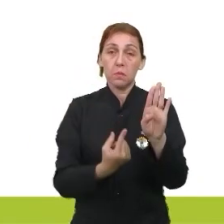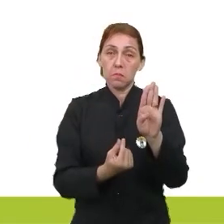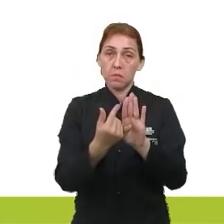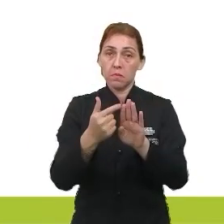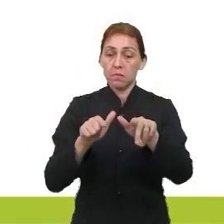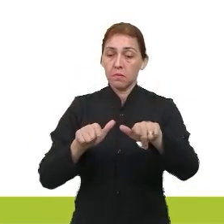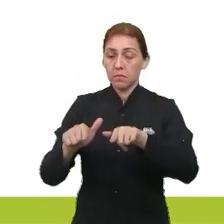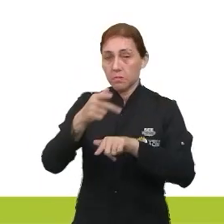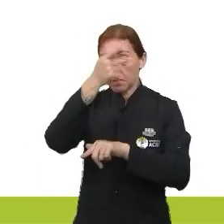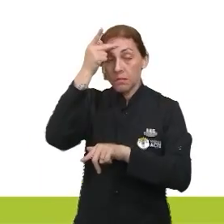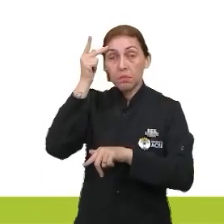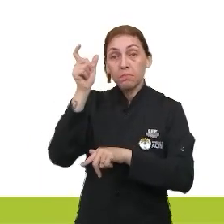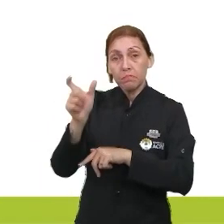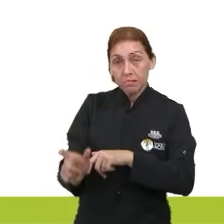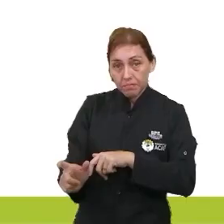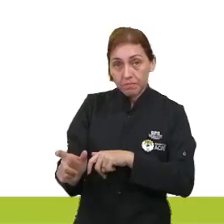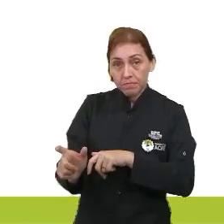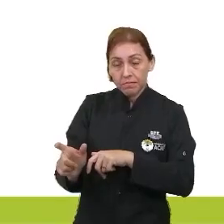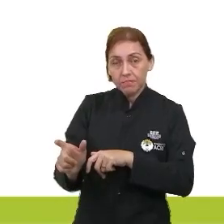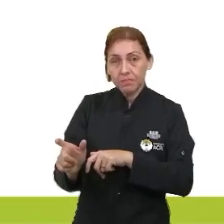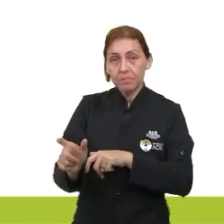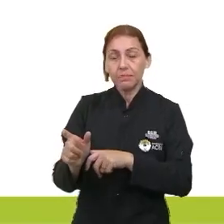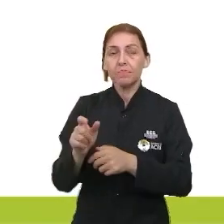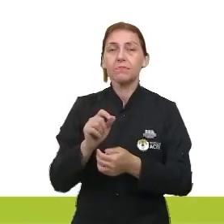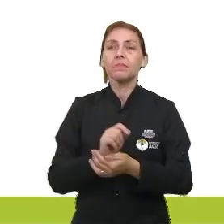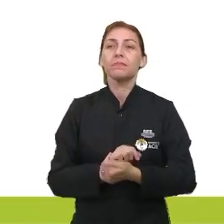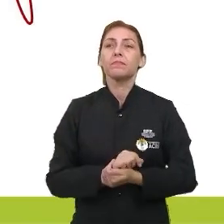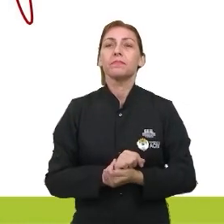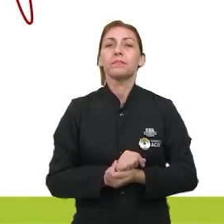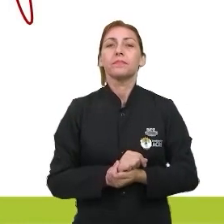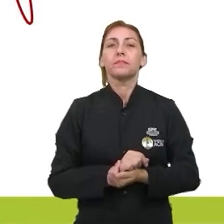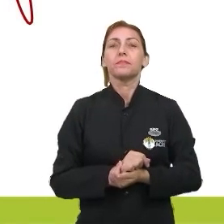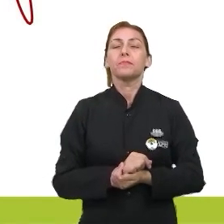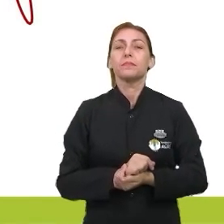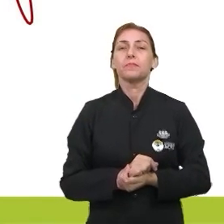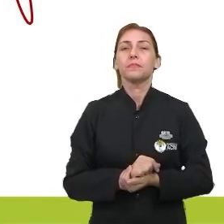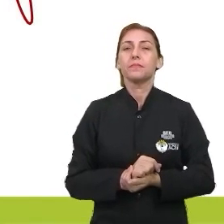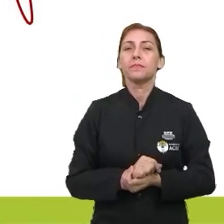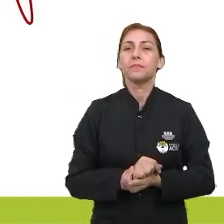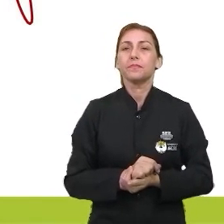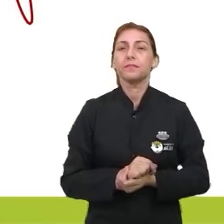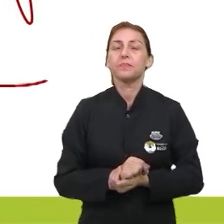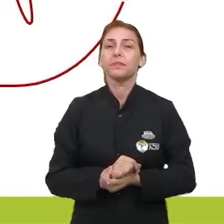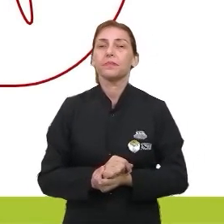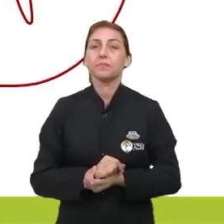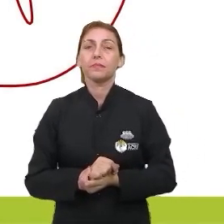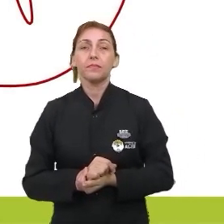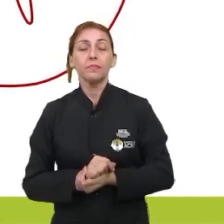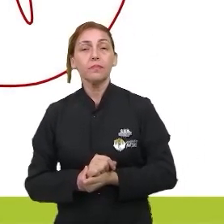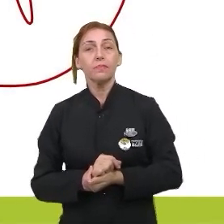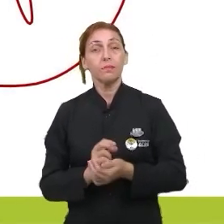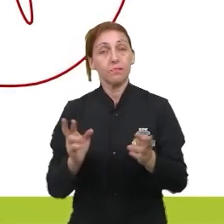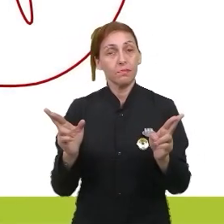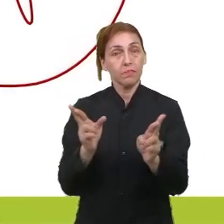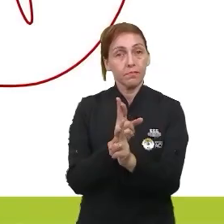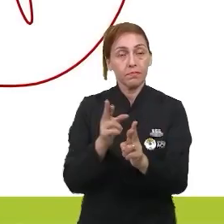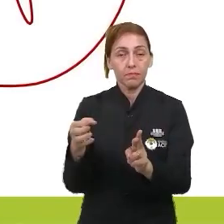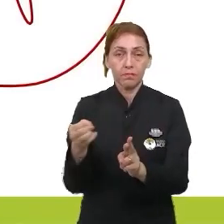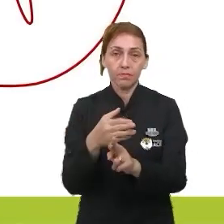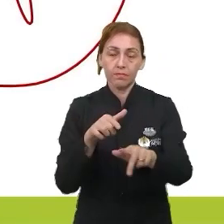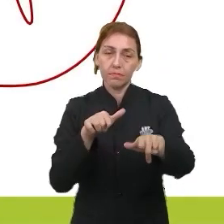Burguês, burguesia versus proletariado. Essa é a nova relação de